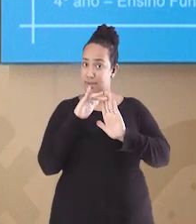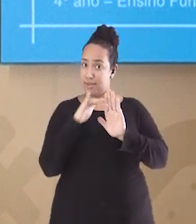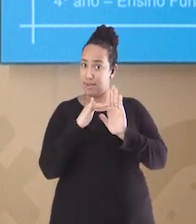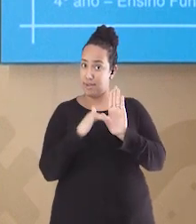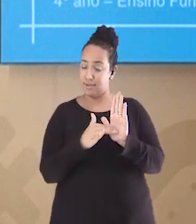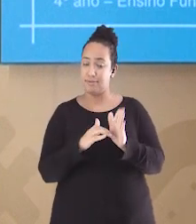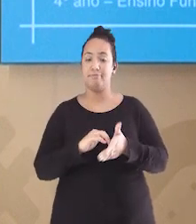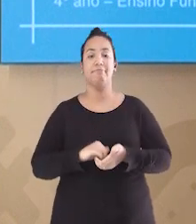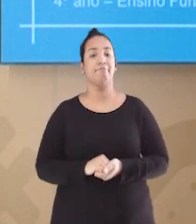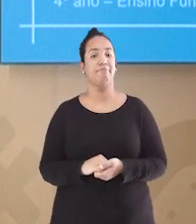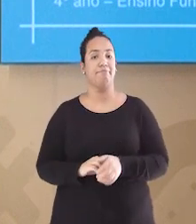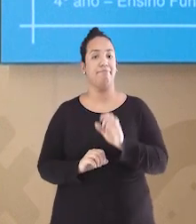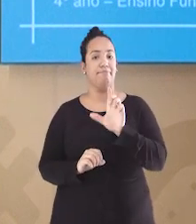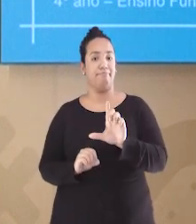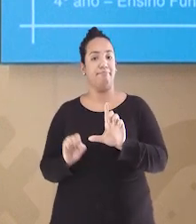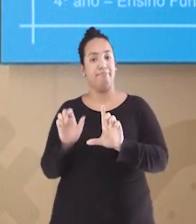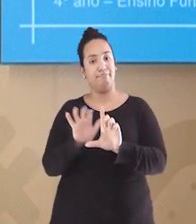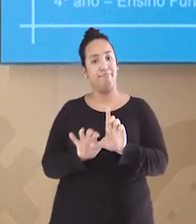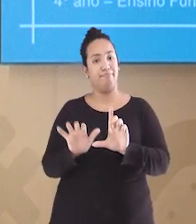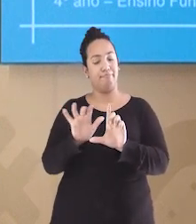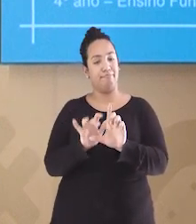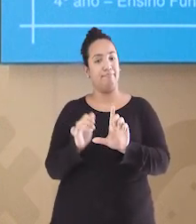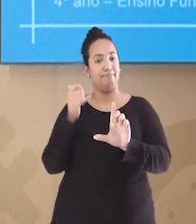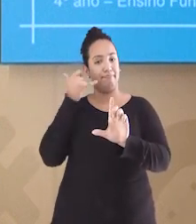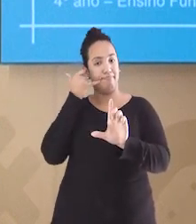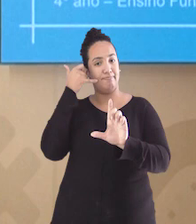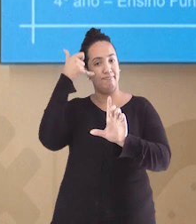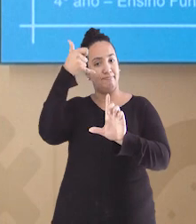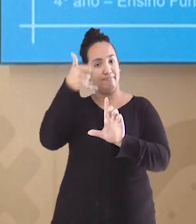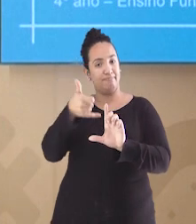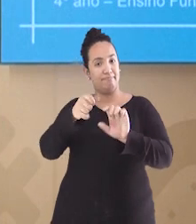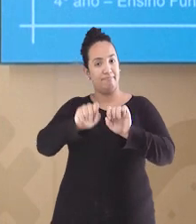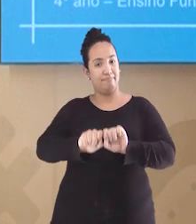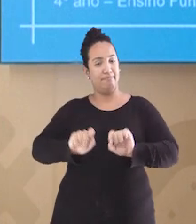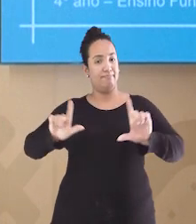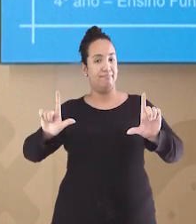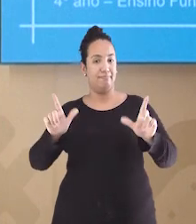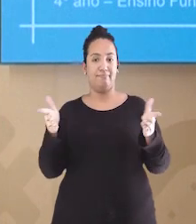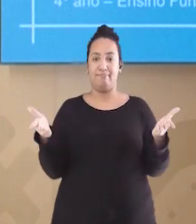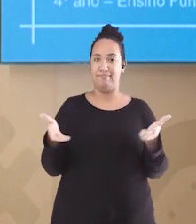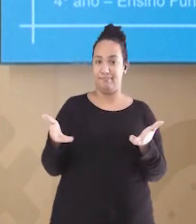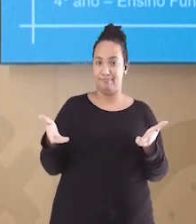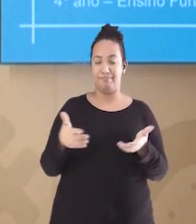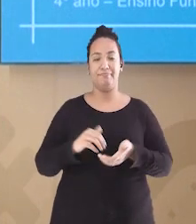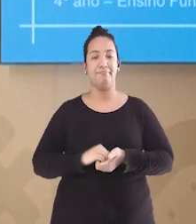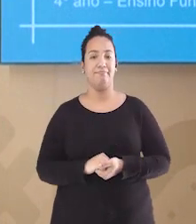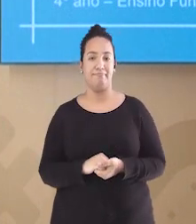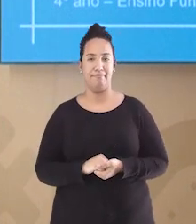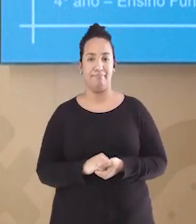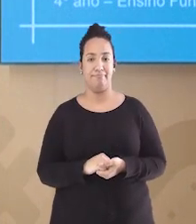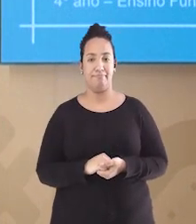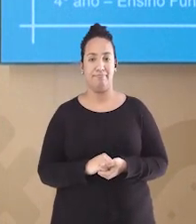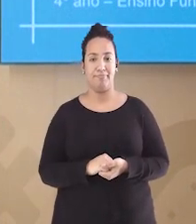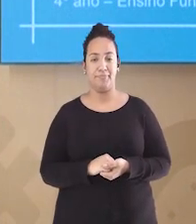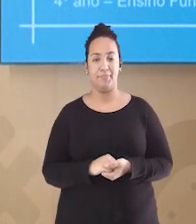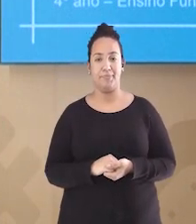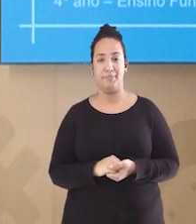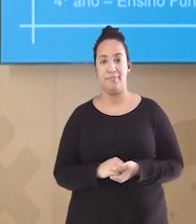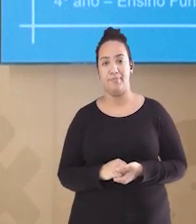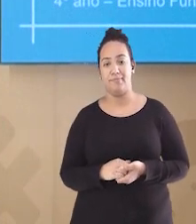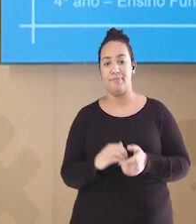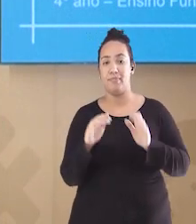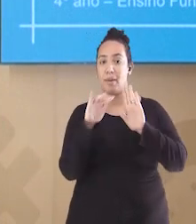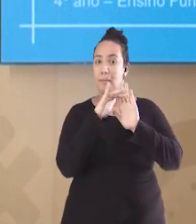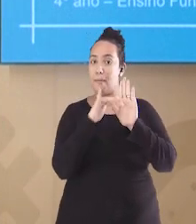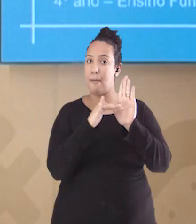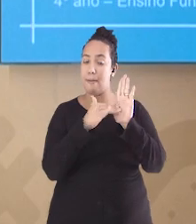presença. Aponte a câmera do celular para o QR Code que está aparecendo em sua tela. Preencha